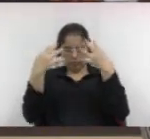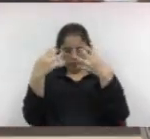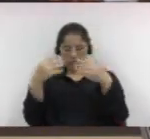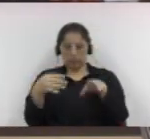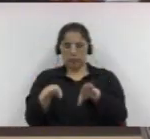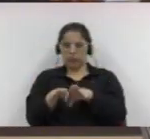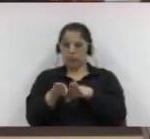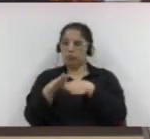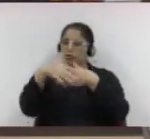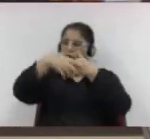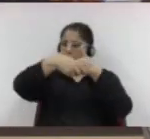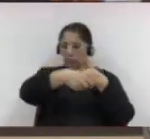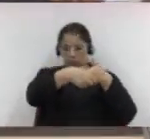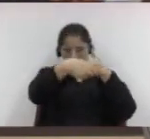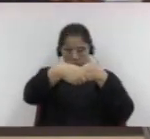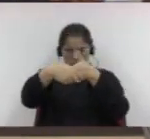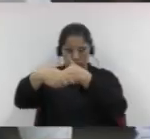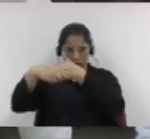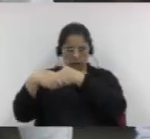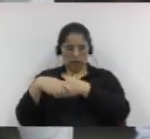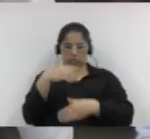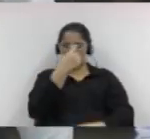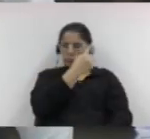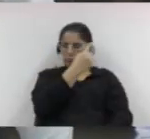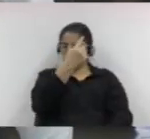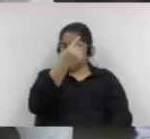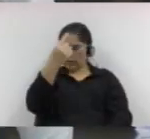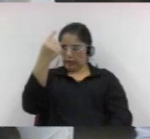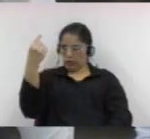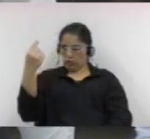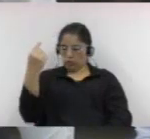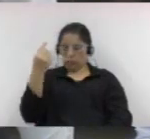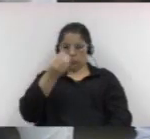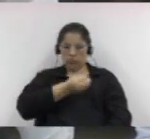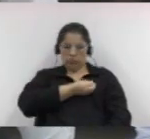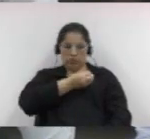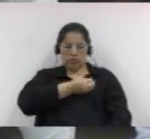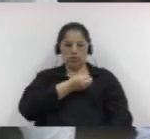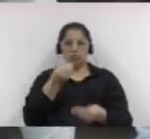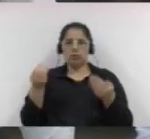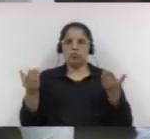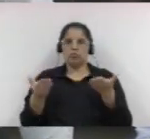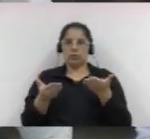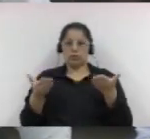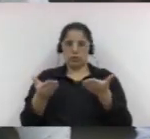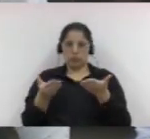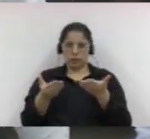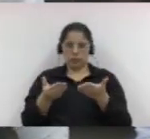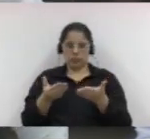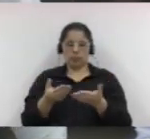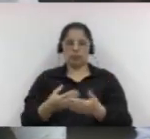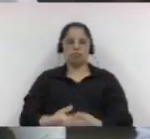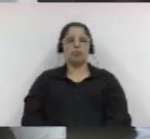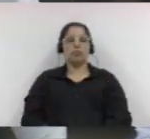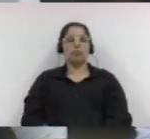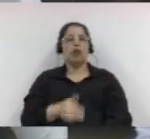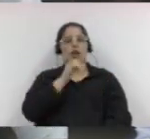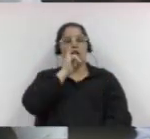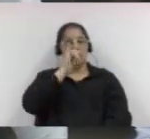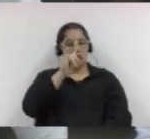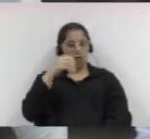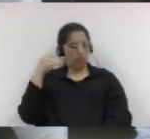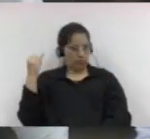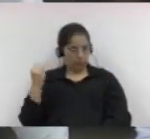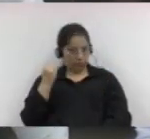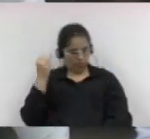estar cumprimentando cada um dos cidadãos que estão aqui nessa noite e dizer que a presença de cada um dos senhores é muito importante para